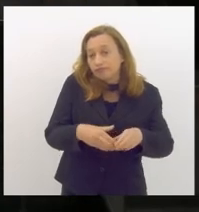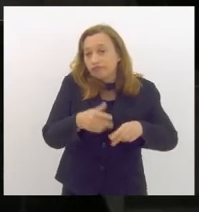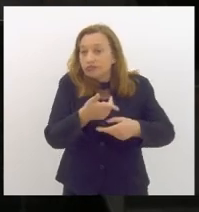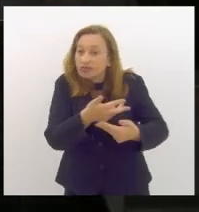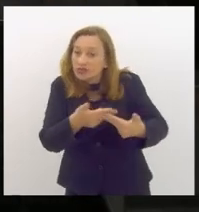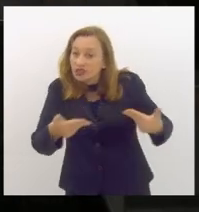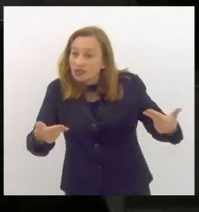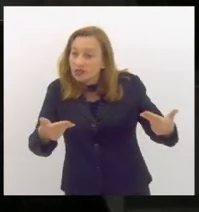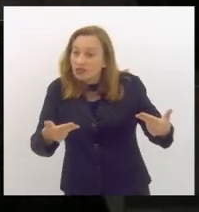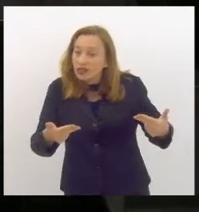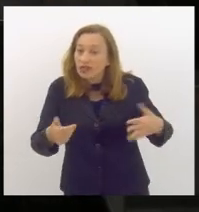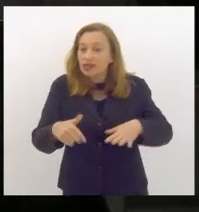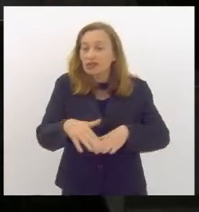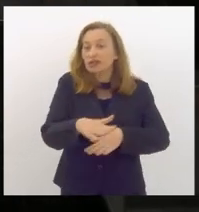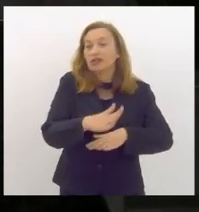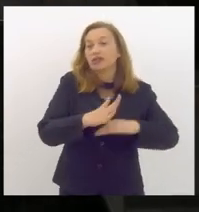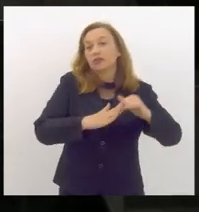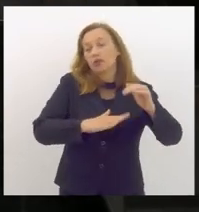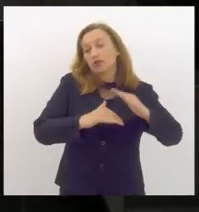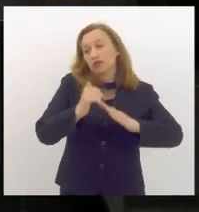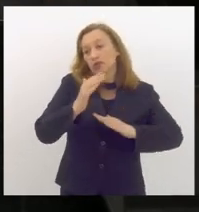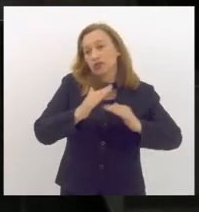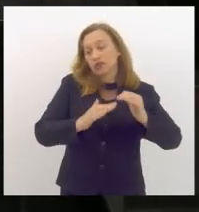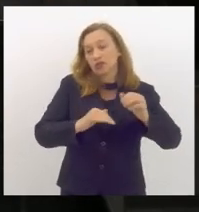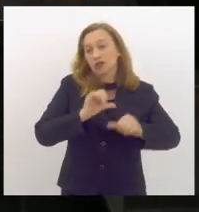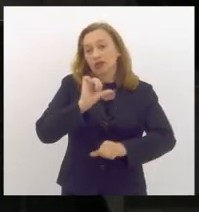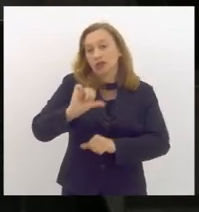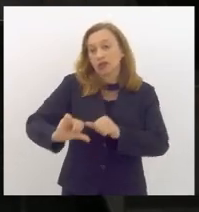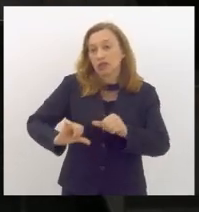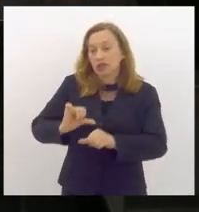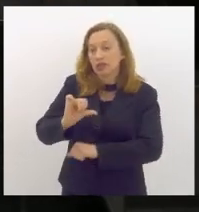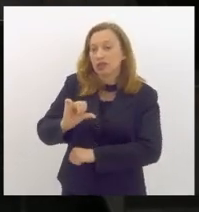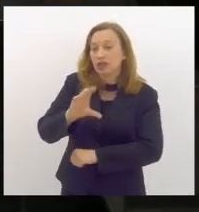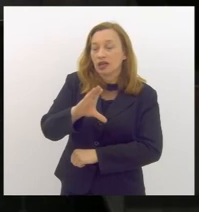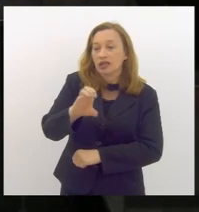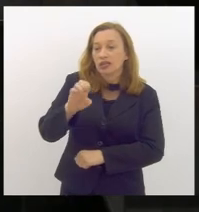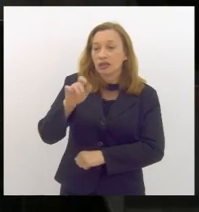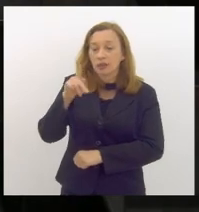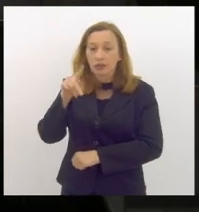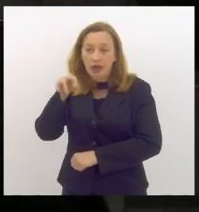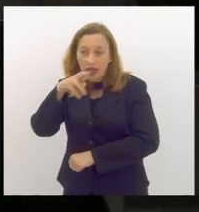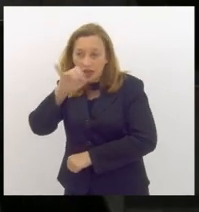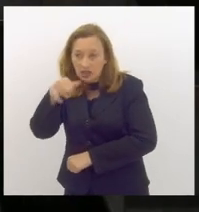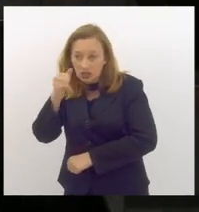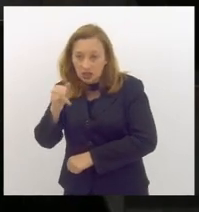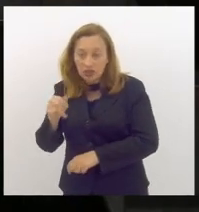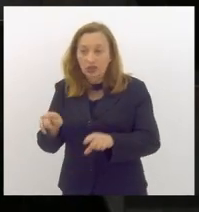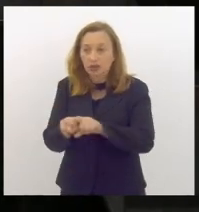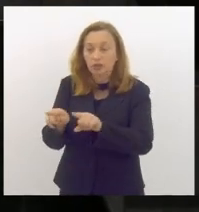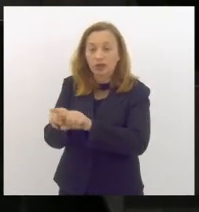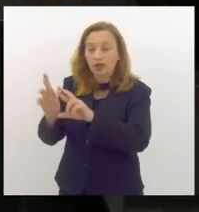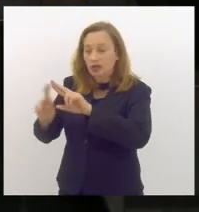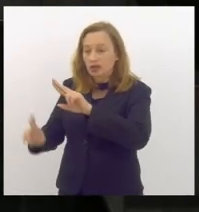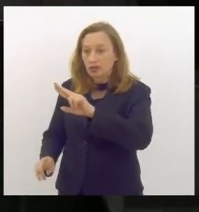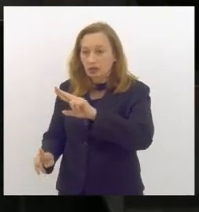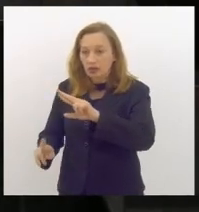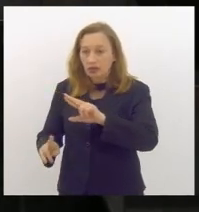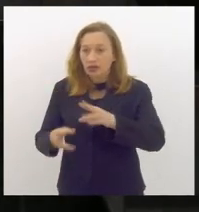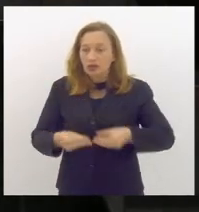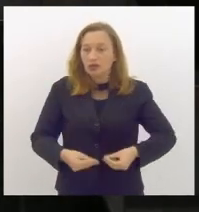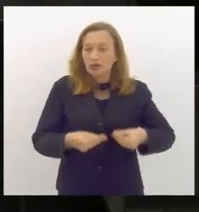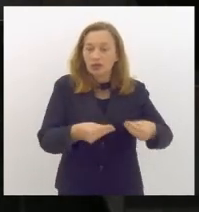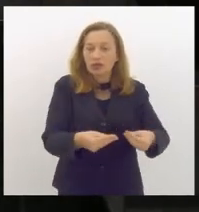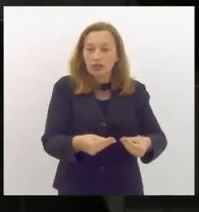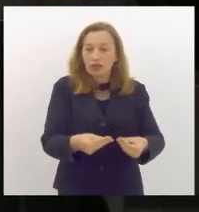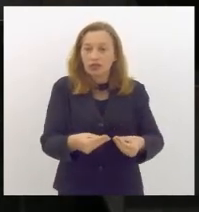diversas carreiras e transforma a CEPERJ e a UERJ em fornecedor de mão